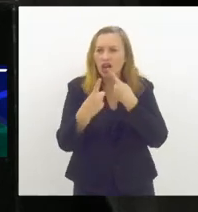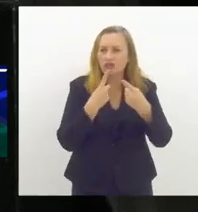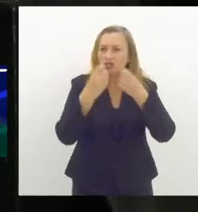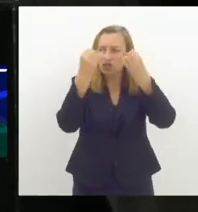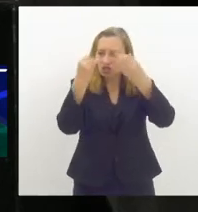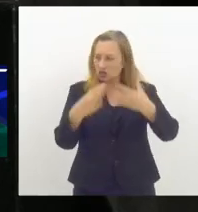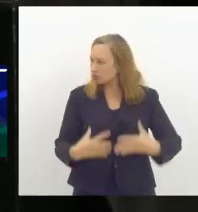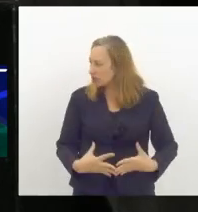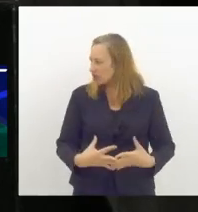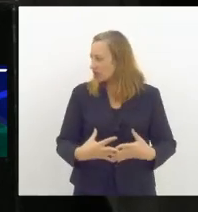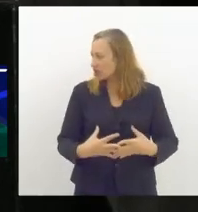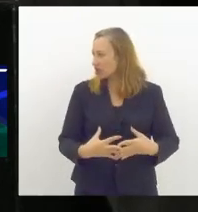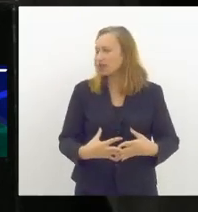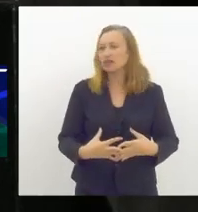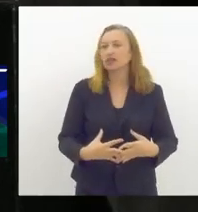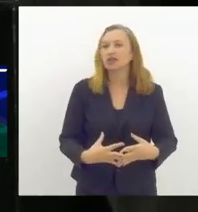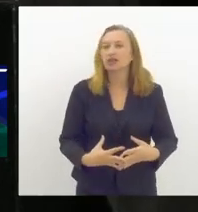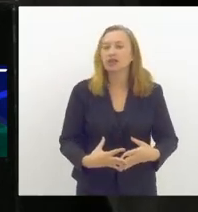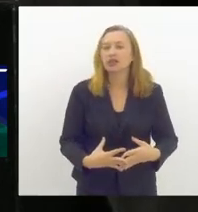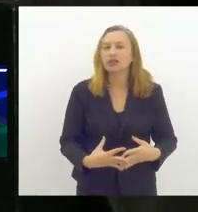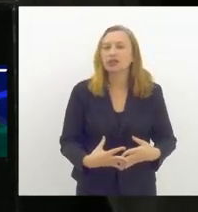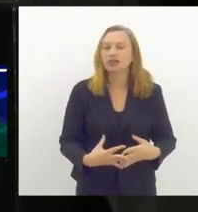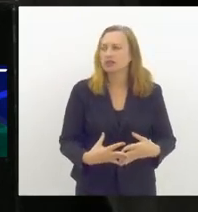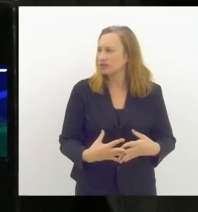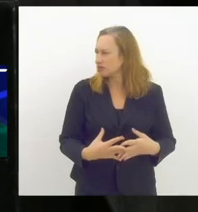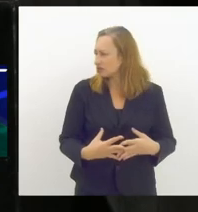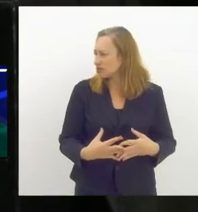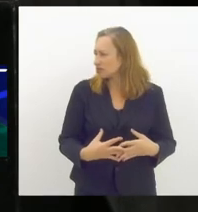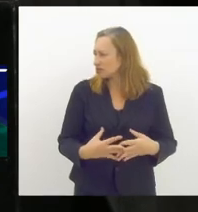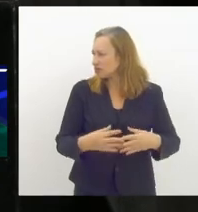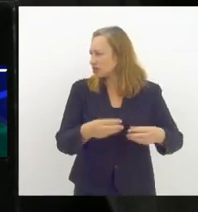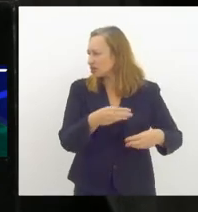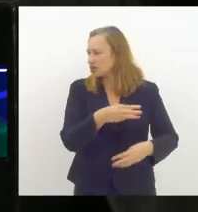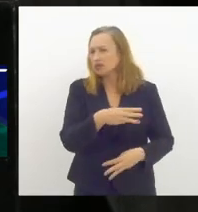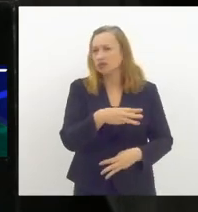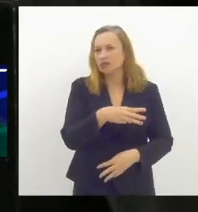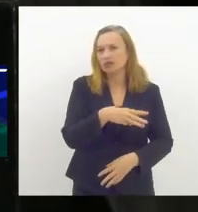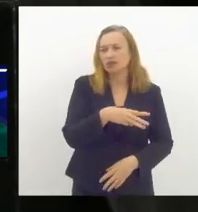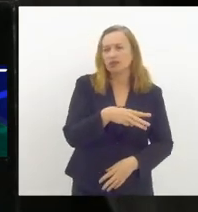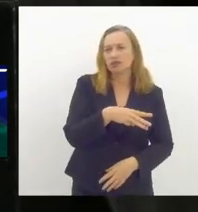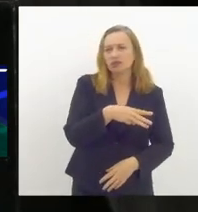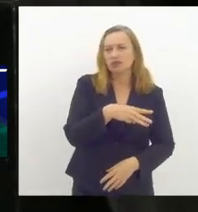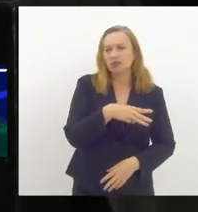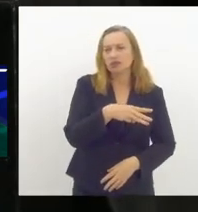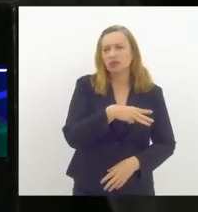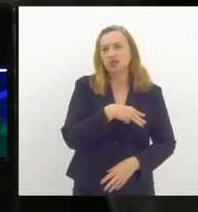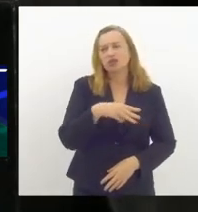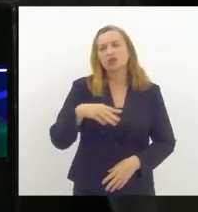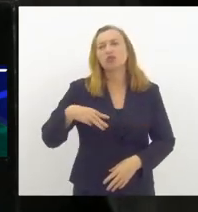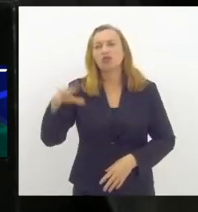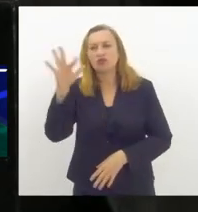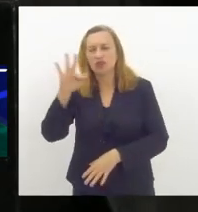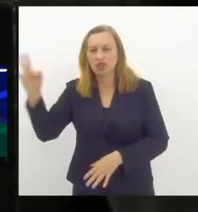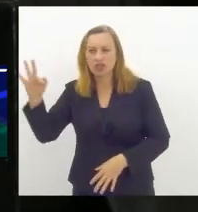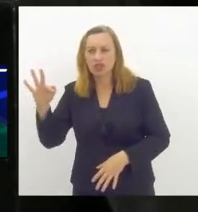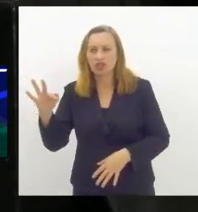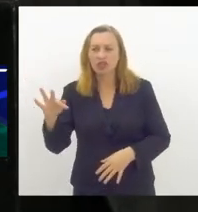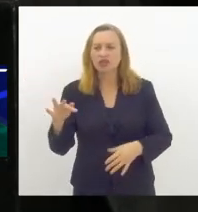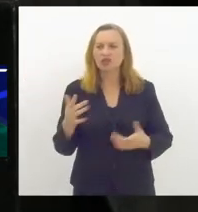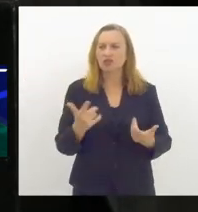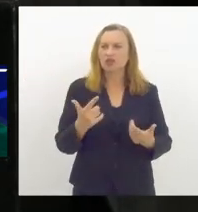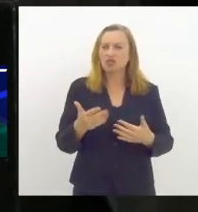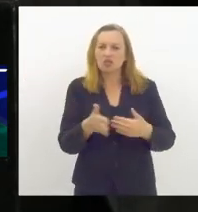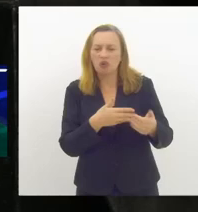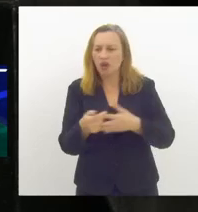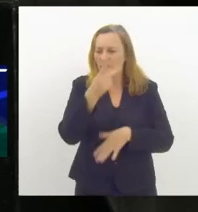de explicação de convencimento né ao Ministério Público Federal que nós estamos dando ali com ambulantes